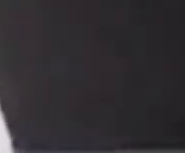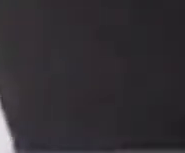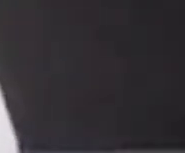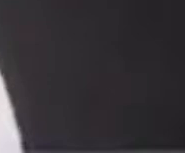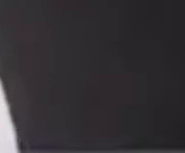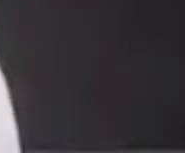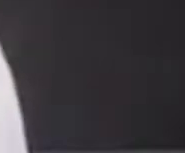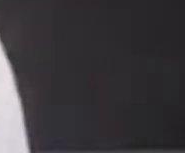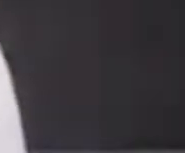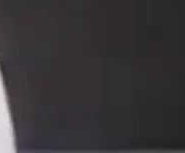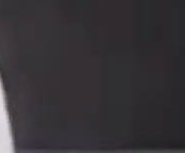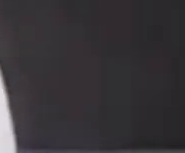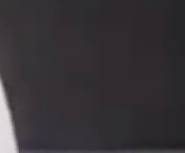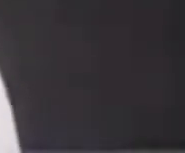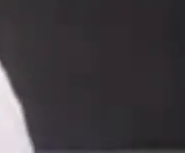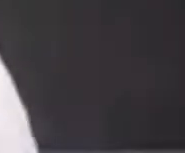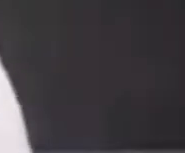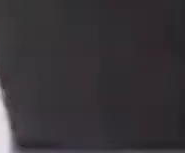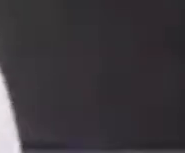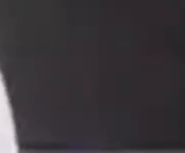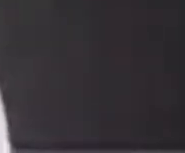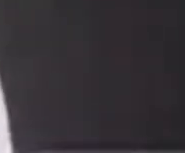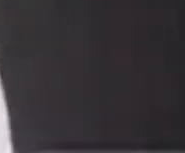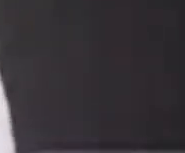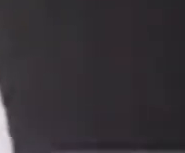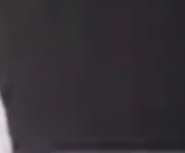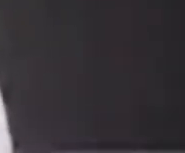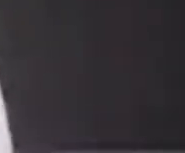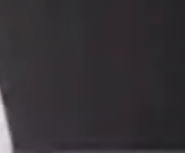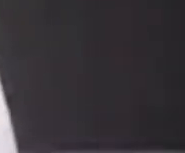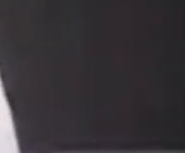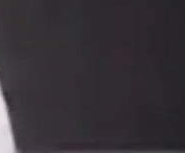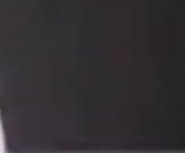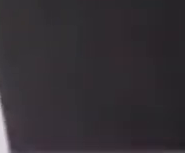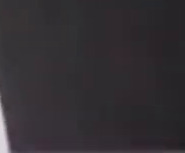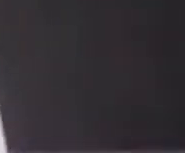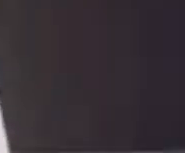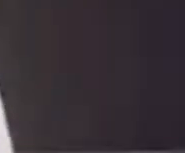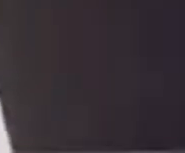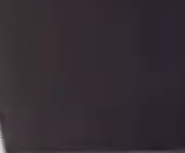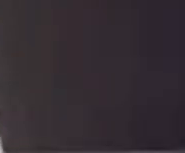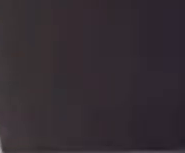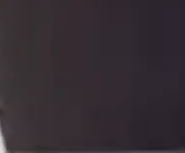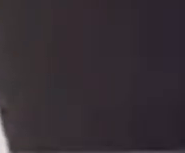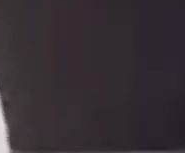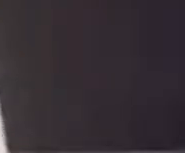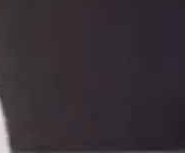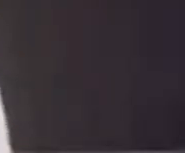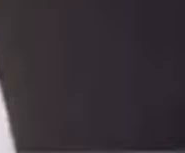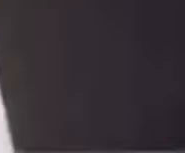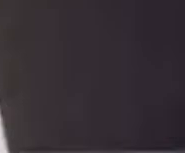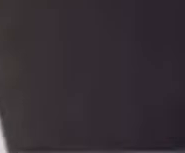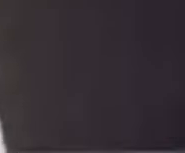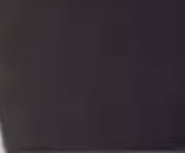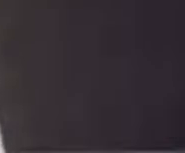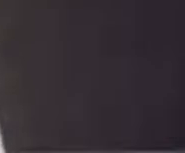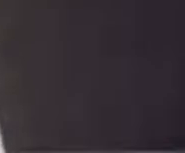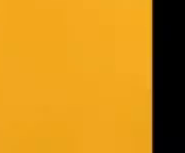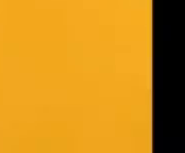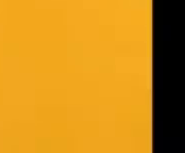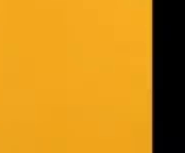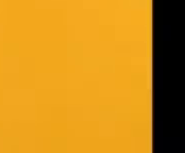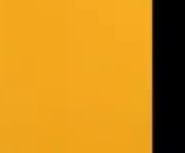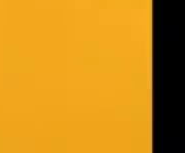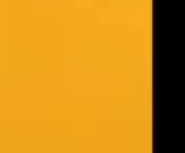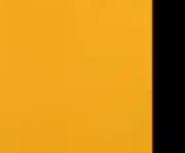medo, né? Segurar a onda desse medo e procurar a cada dia entender melhor com o que a gente estava